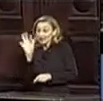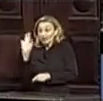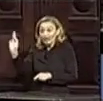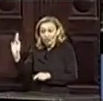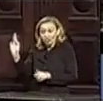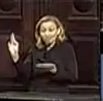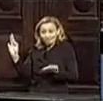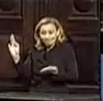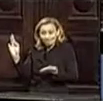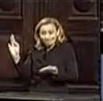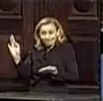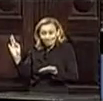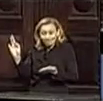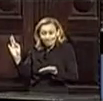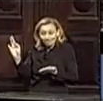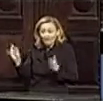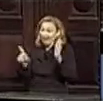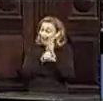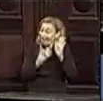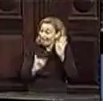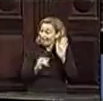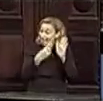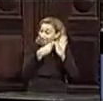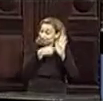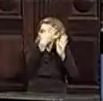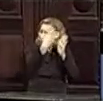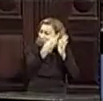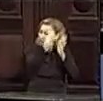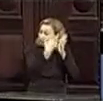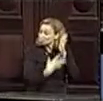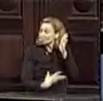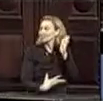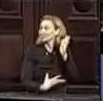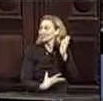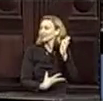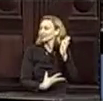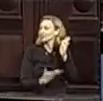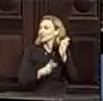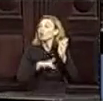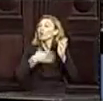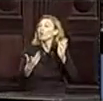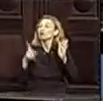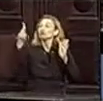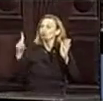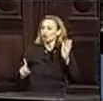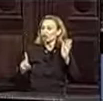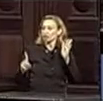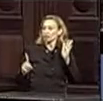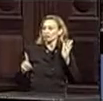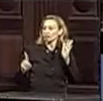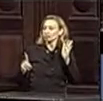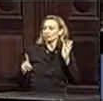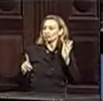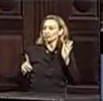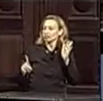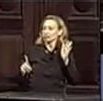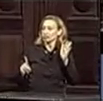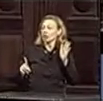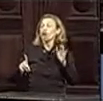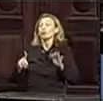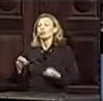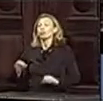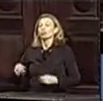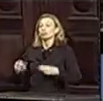define quais são as atribuições da Polícia Federal e as atribuições da Polícia Rodoviária